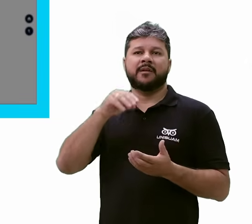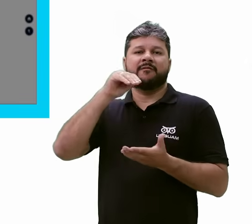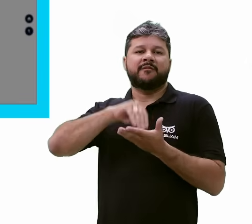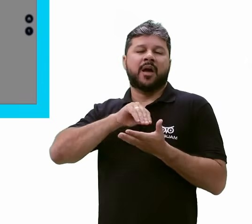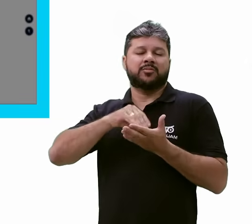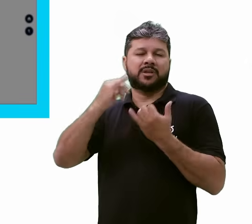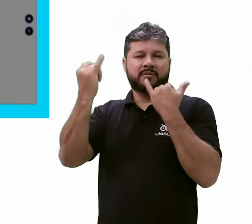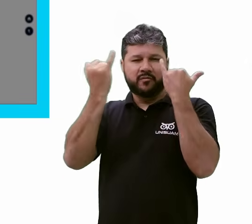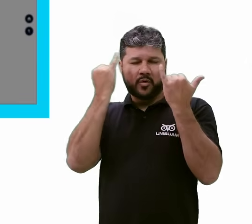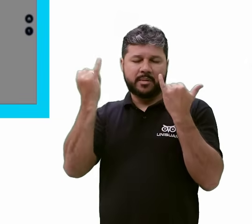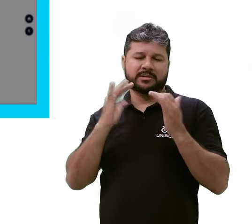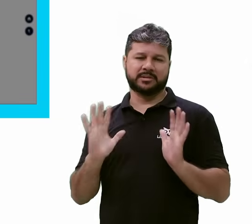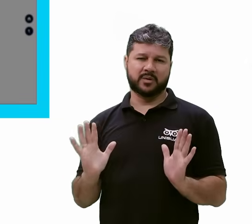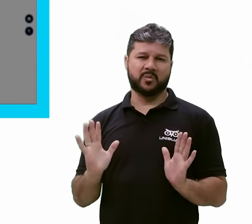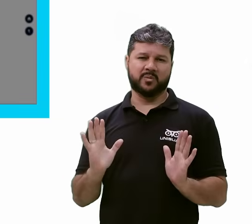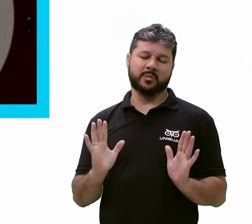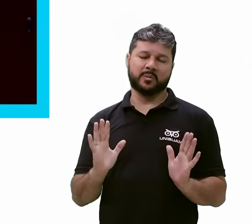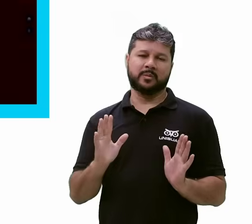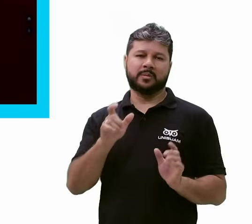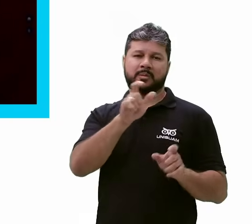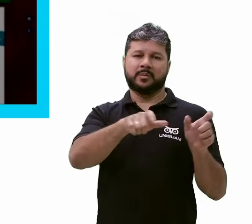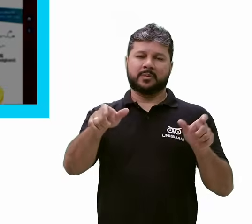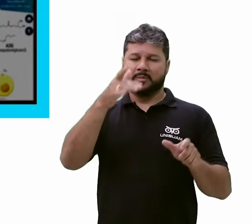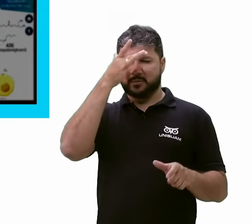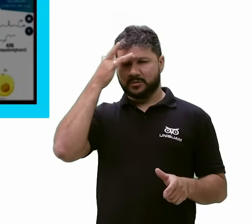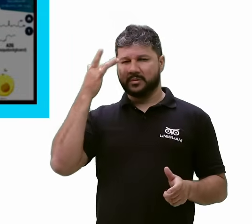falta de informação do que outra coisa, tá?